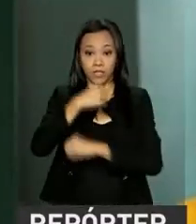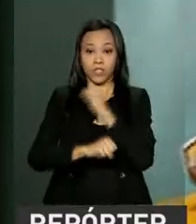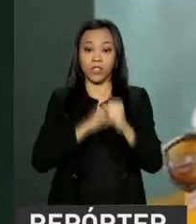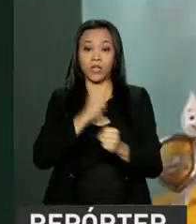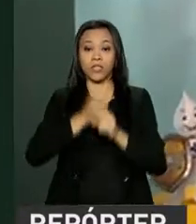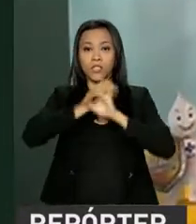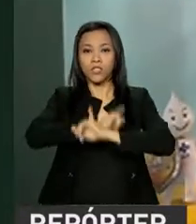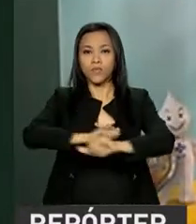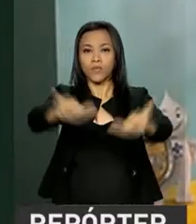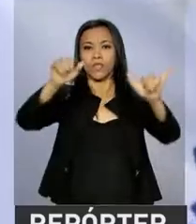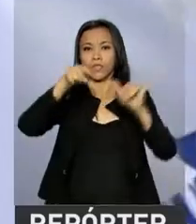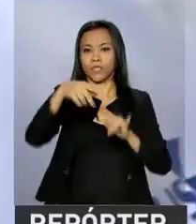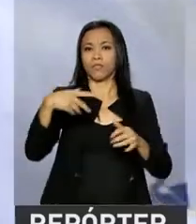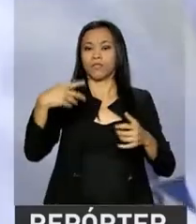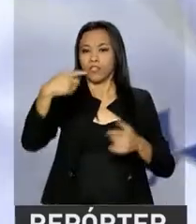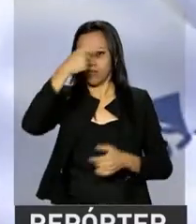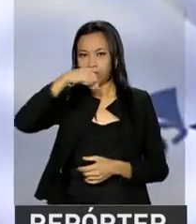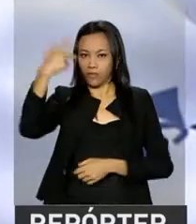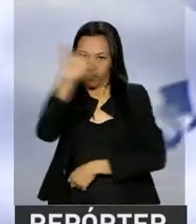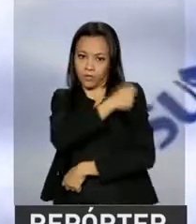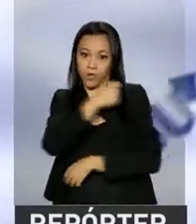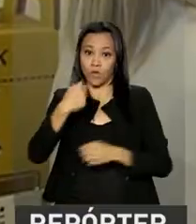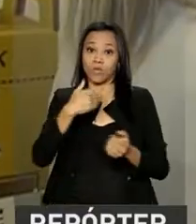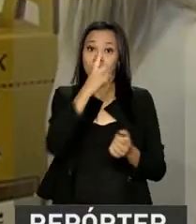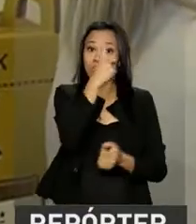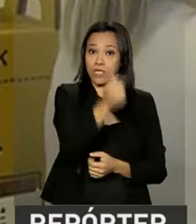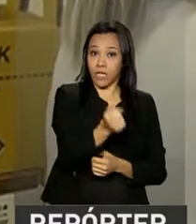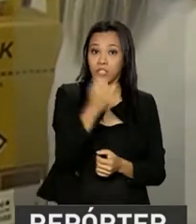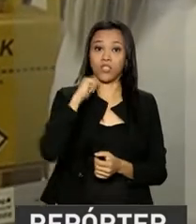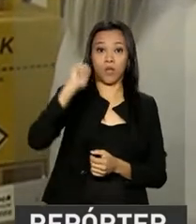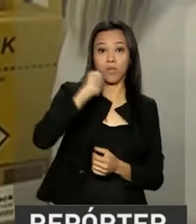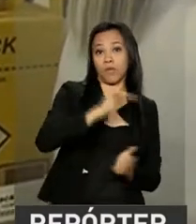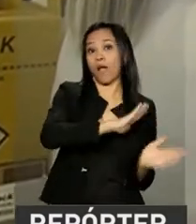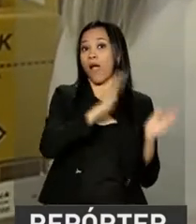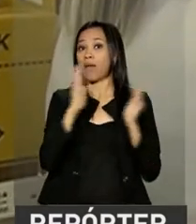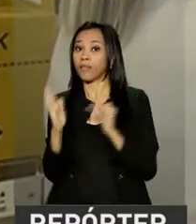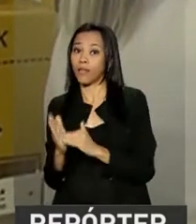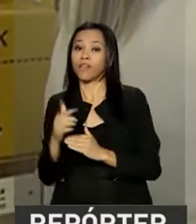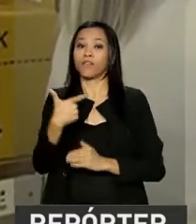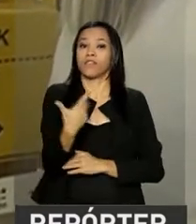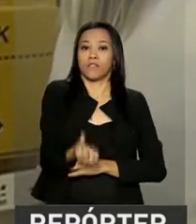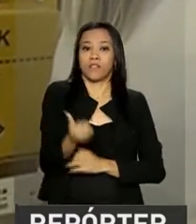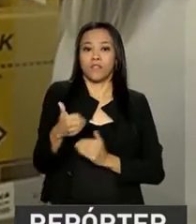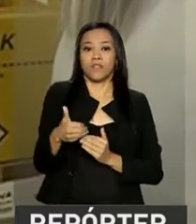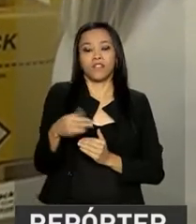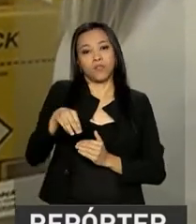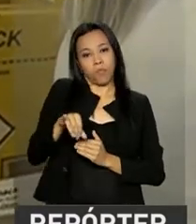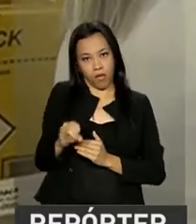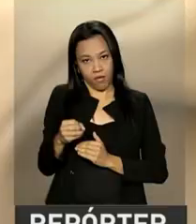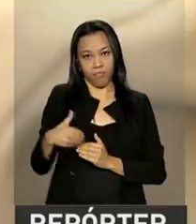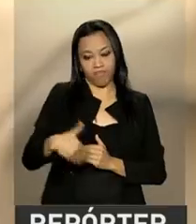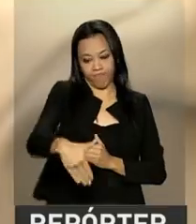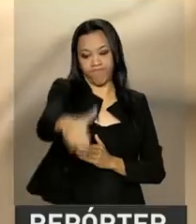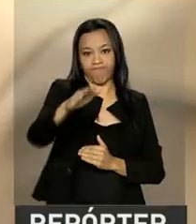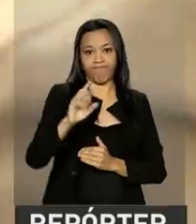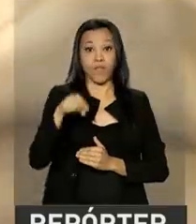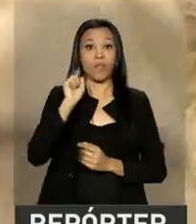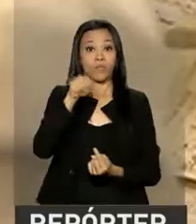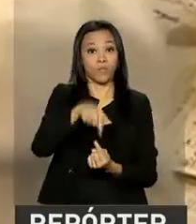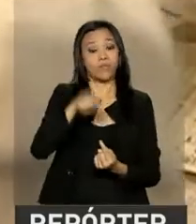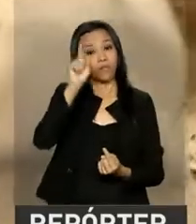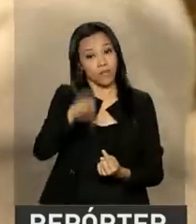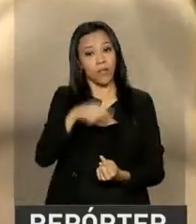contra influenza começou em 17 de abril e vai até 26 de maio a expectativa do ministério da saúde é vacinar